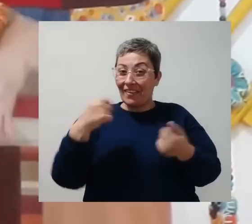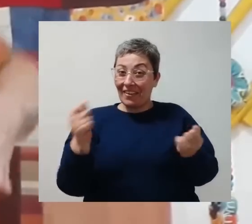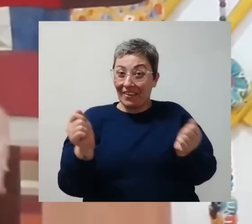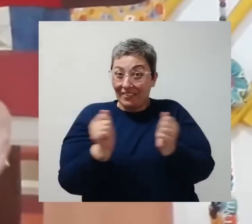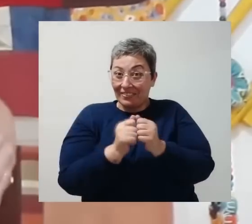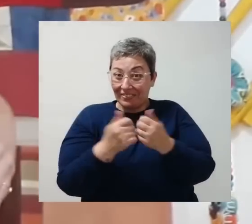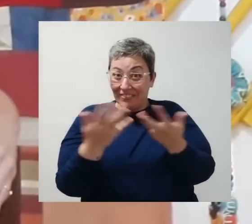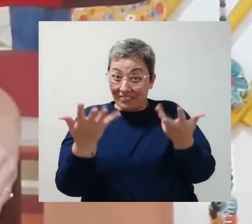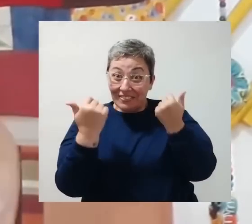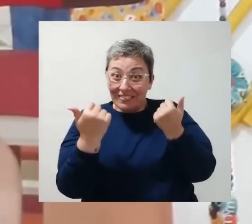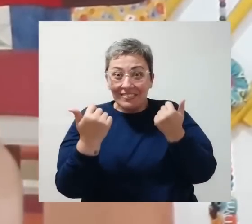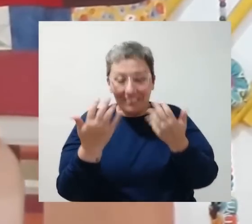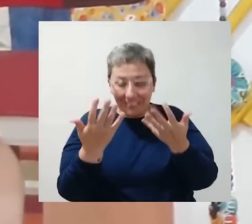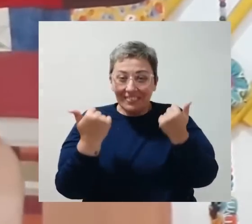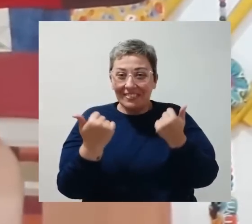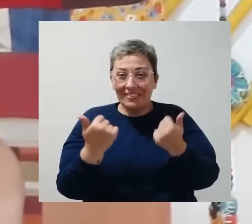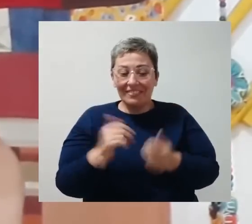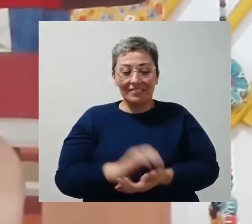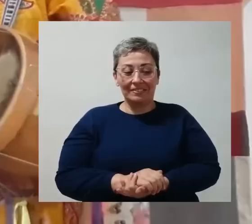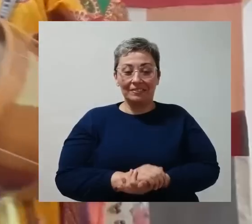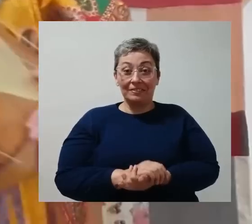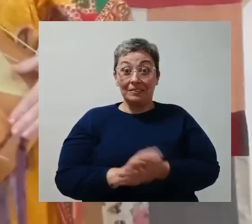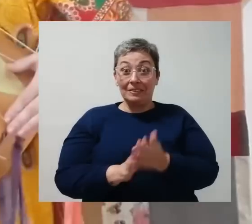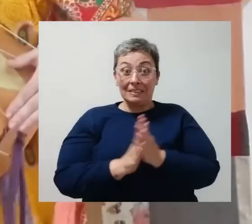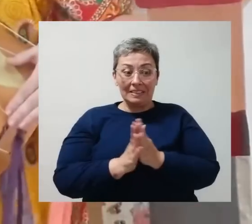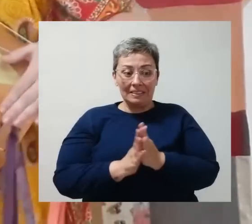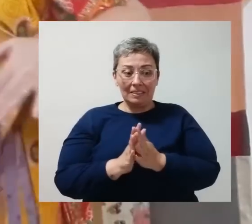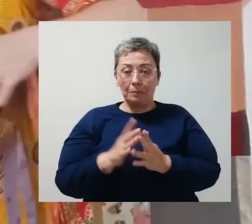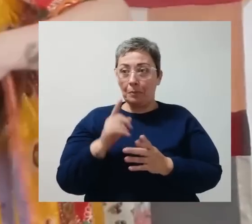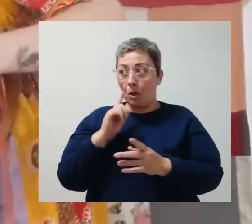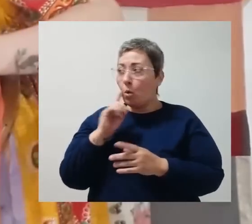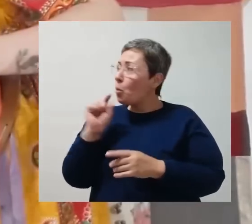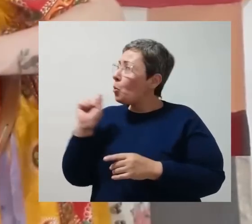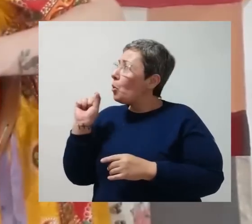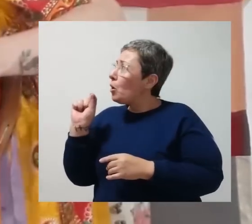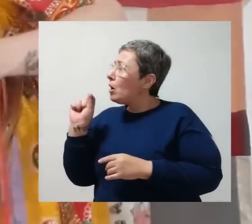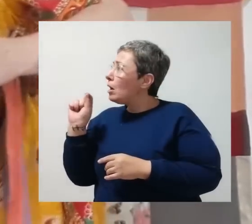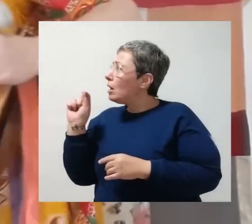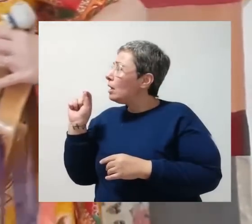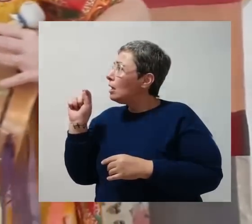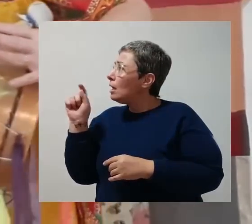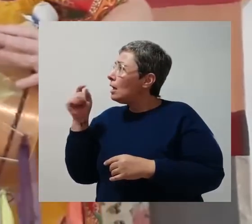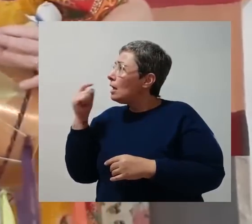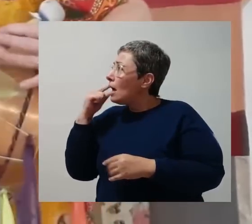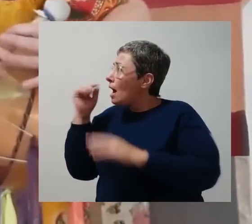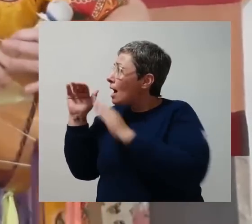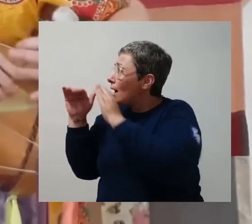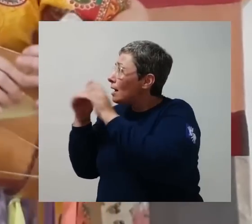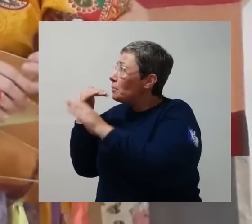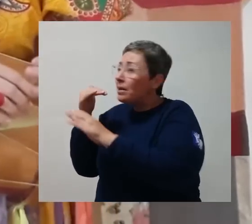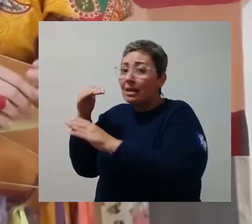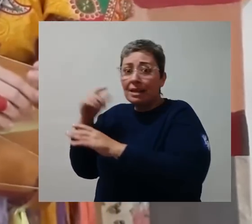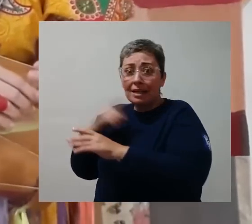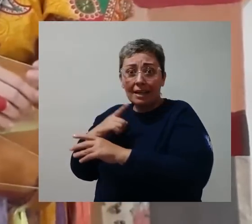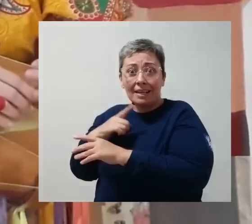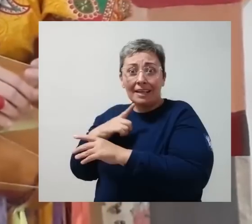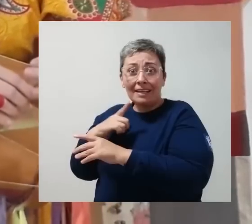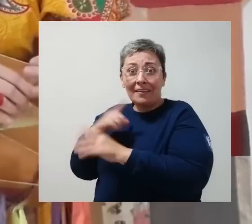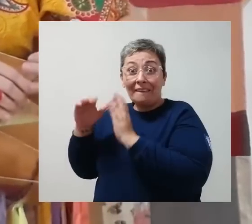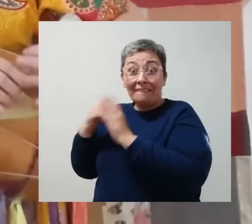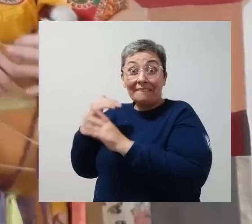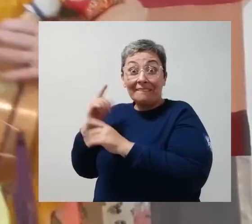dançarem comigo! Simbora! Simbora! Opa! Como é? Tem mensagem